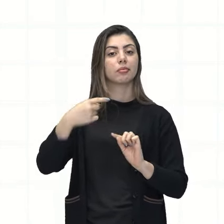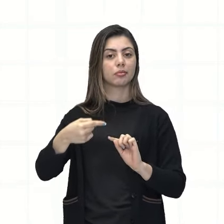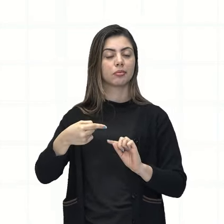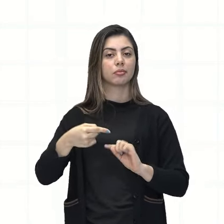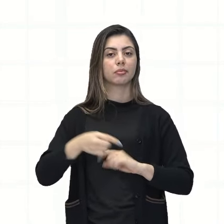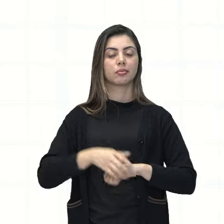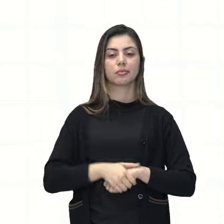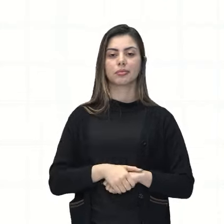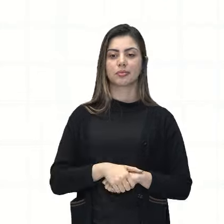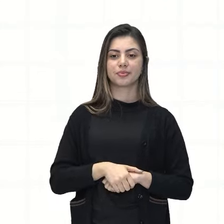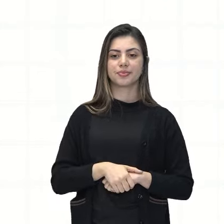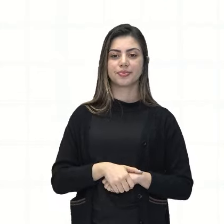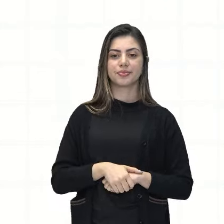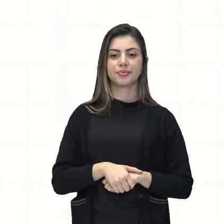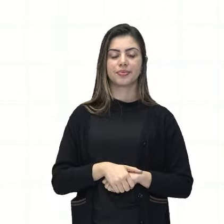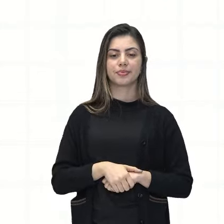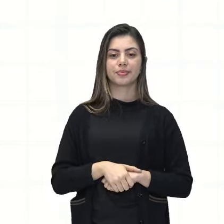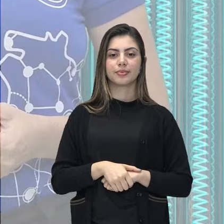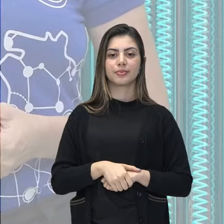mais tarde.